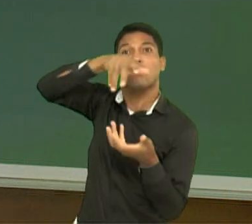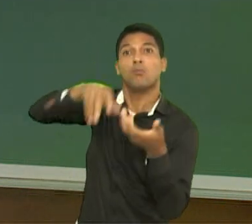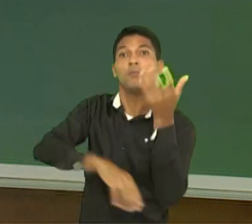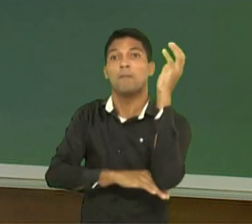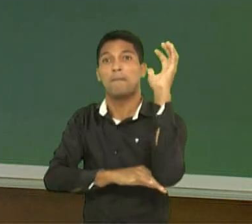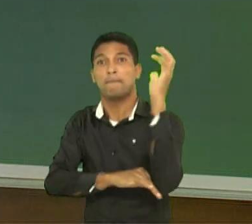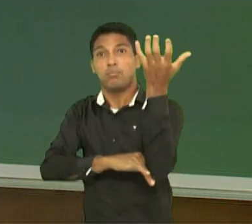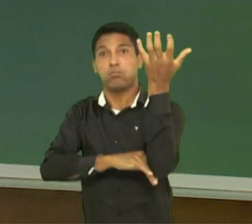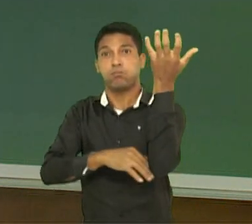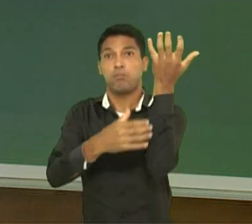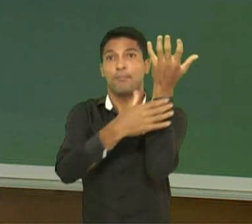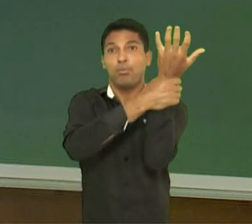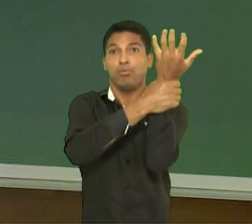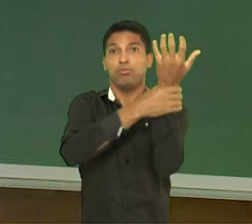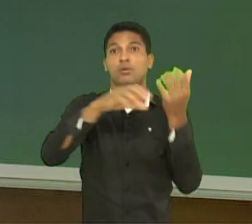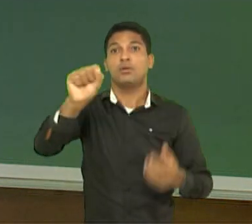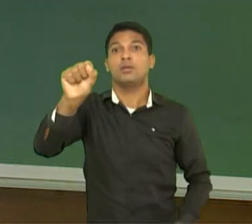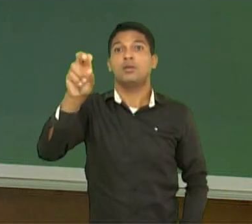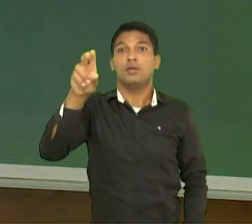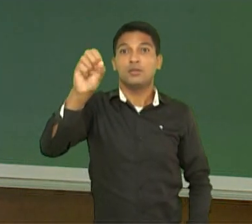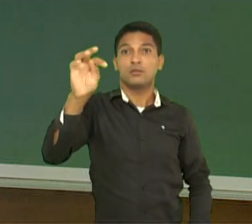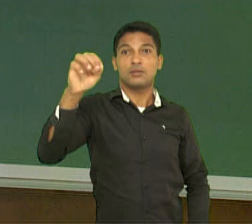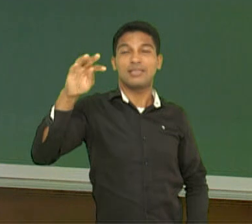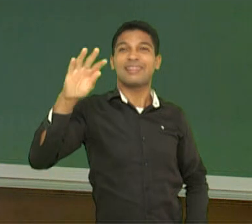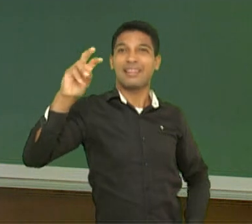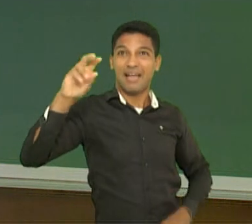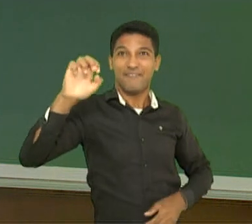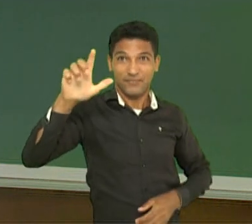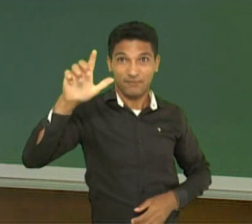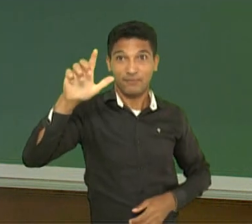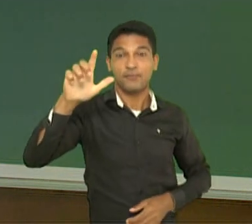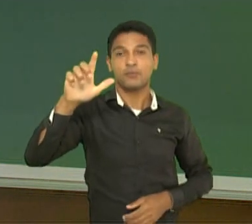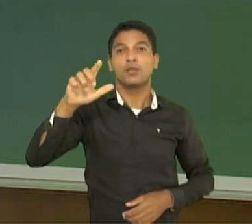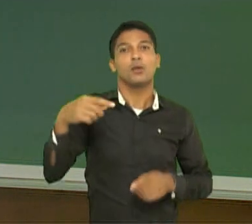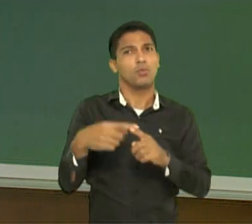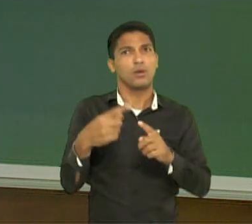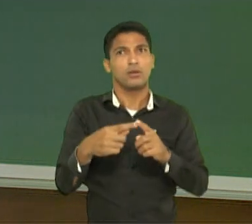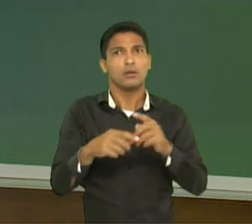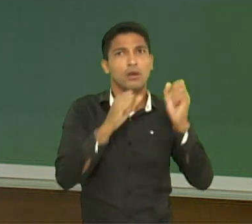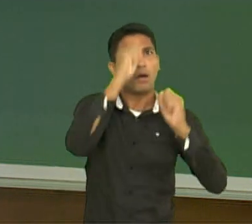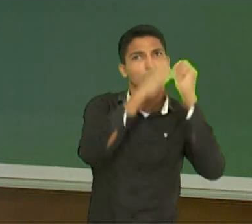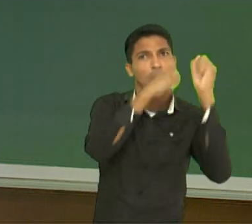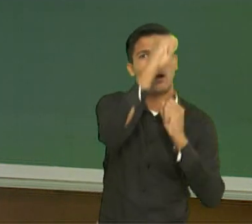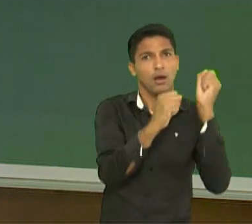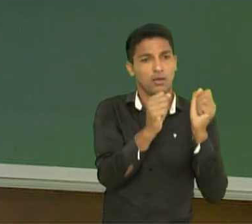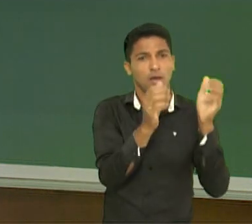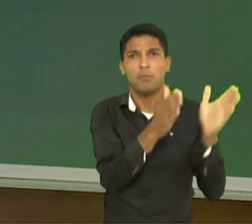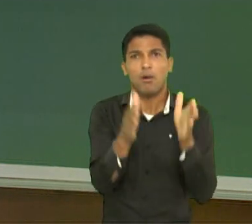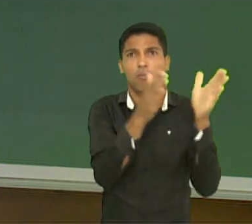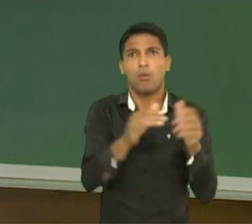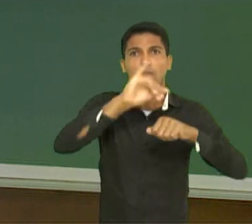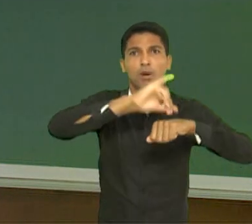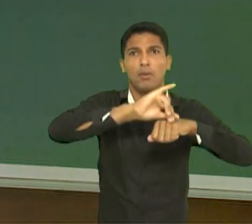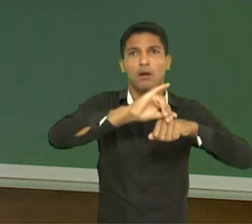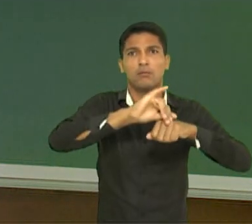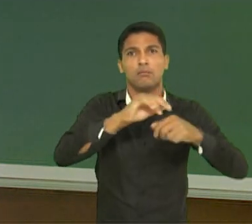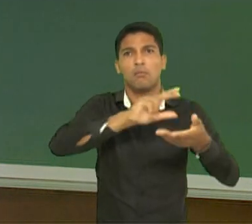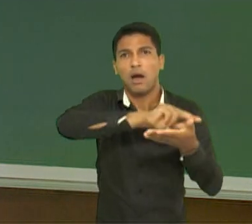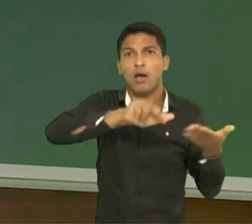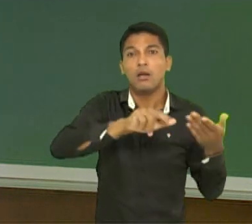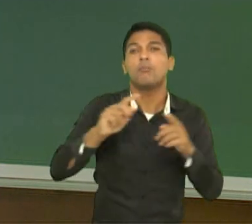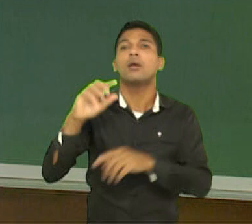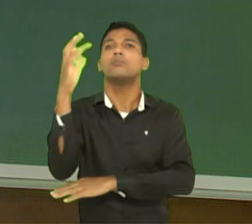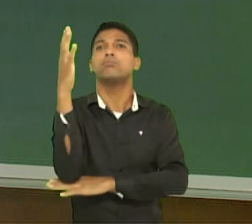sustentável. Aliar produção, demanda com preservação de recursos naturais tão